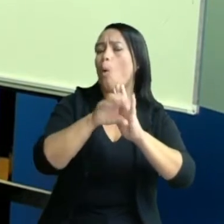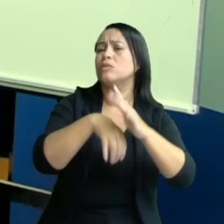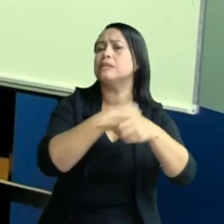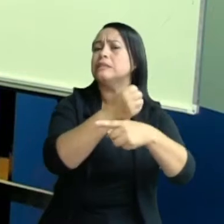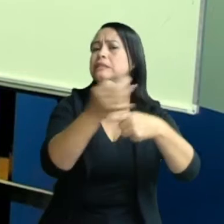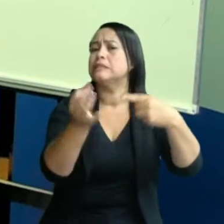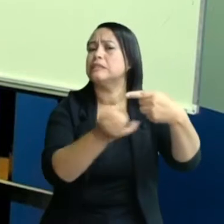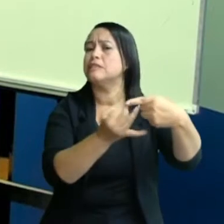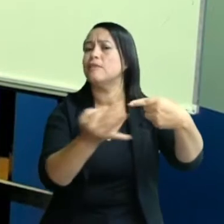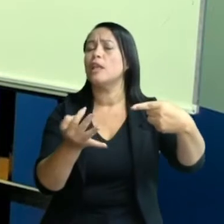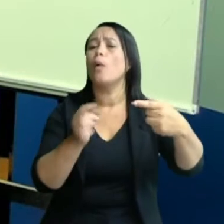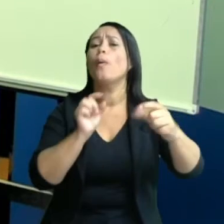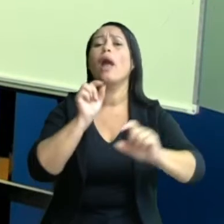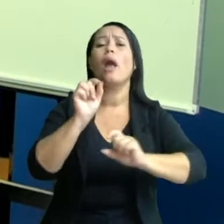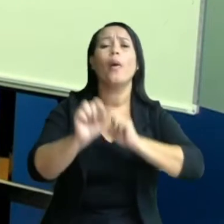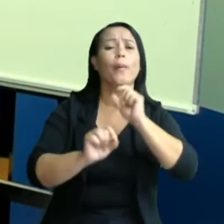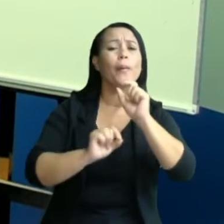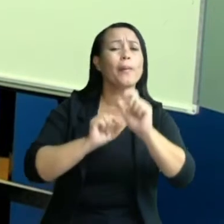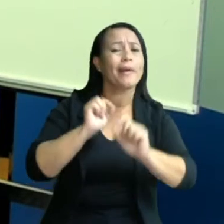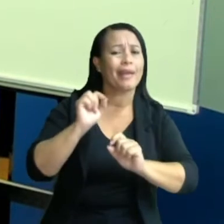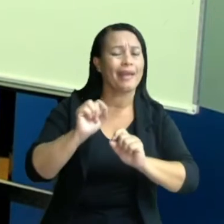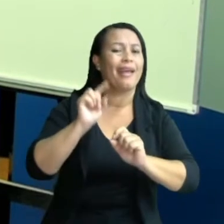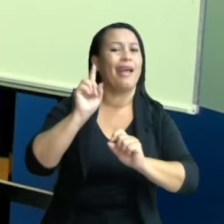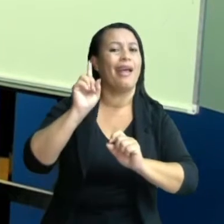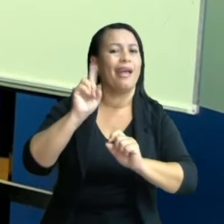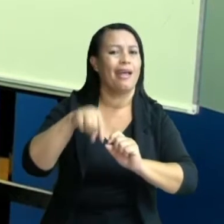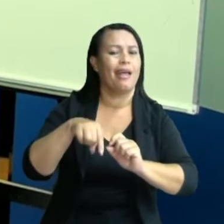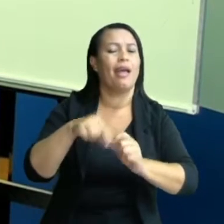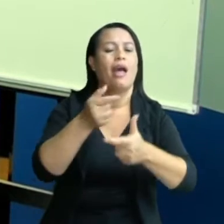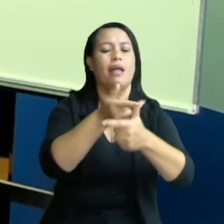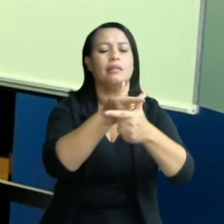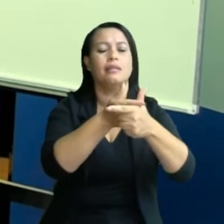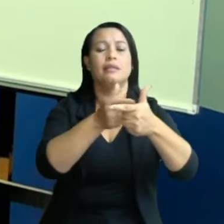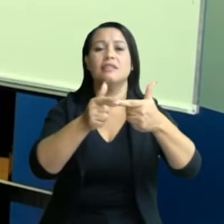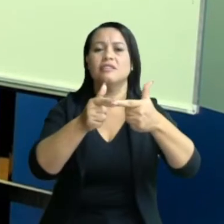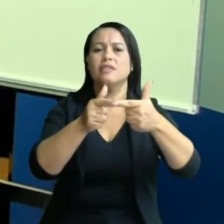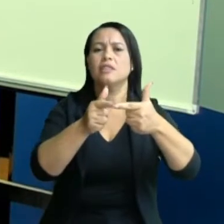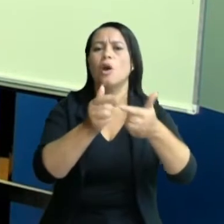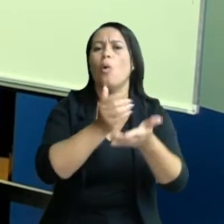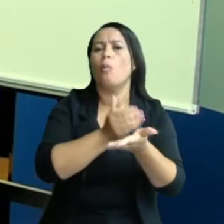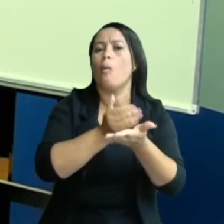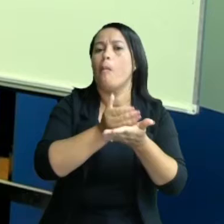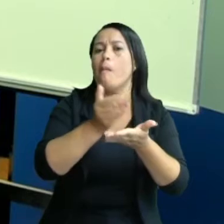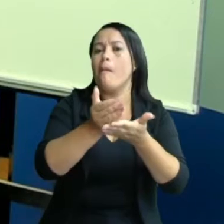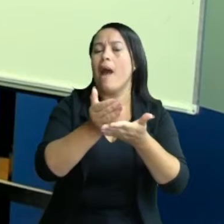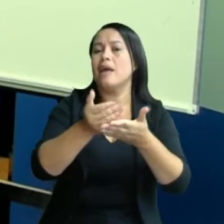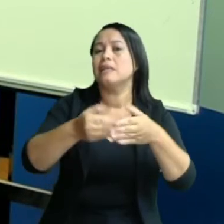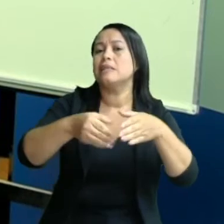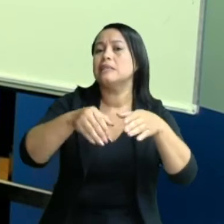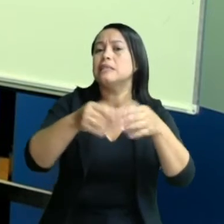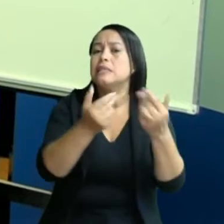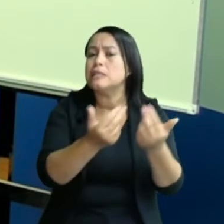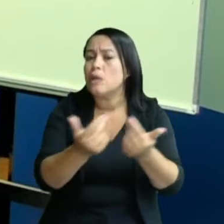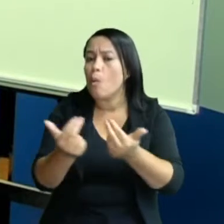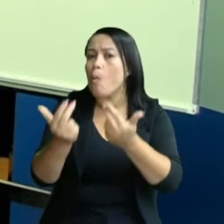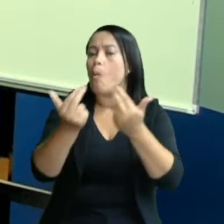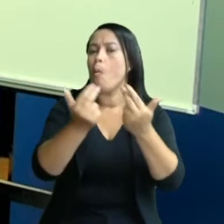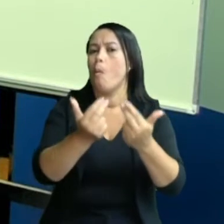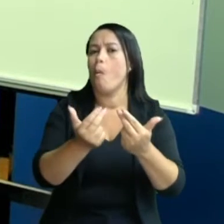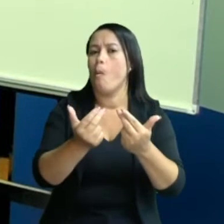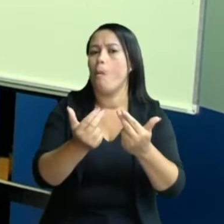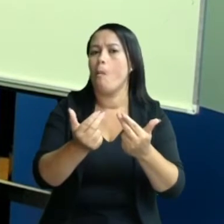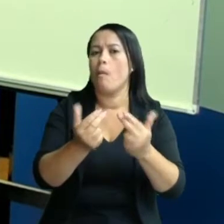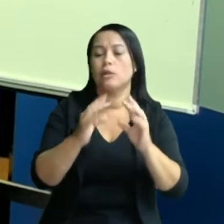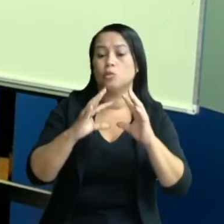fração. Que fração é o quê? Fração é a divisão em partes iguais de um inteiro. Nós